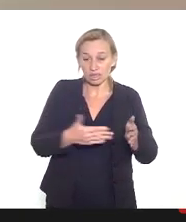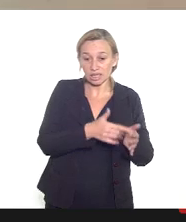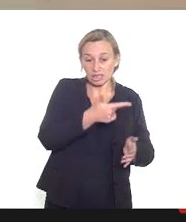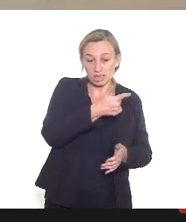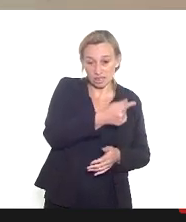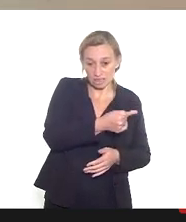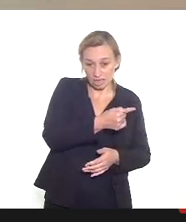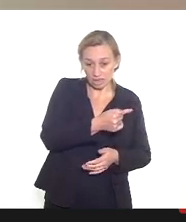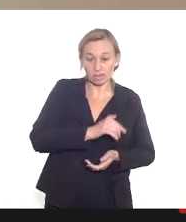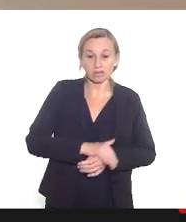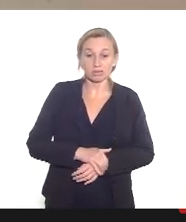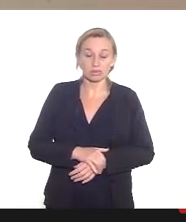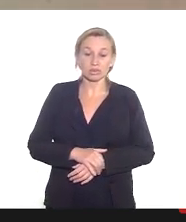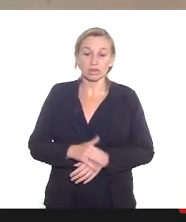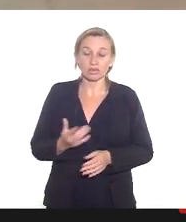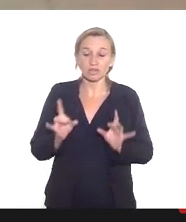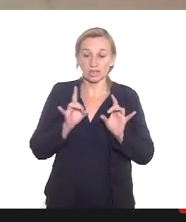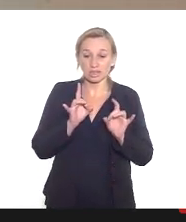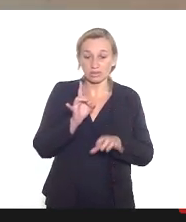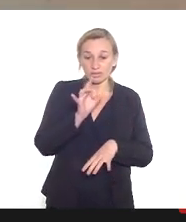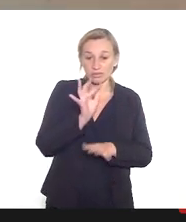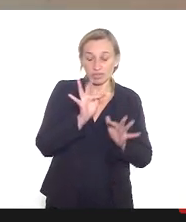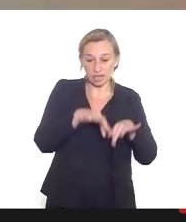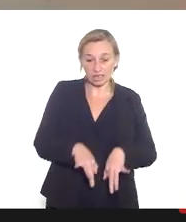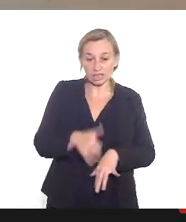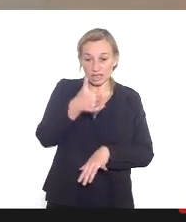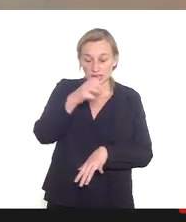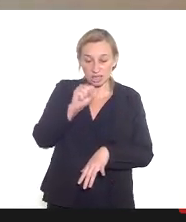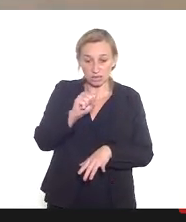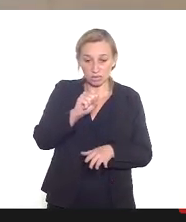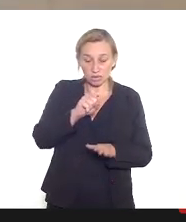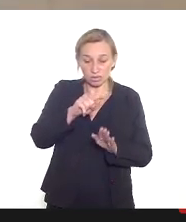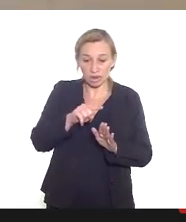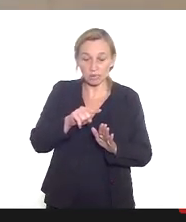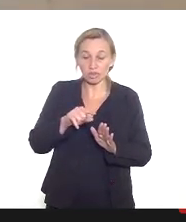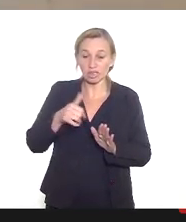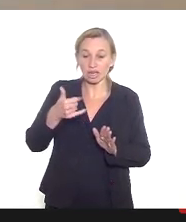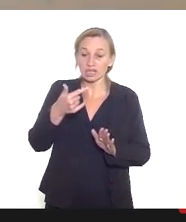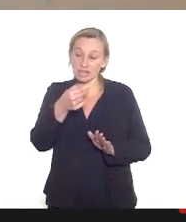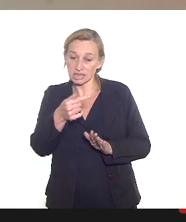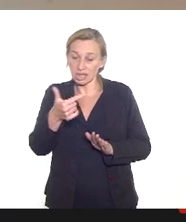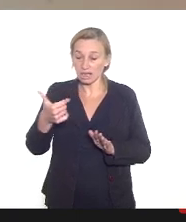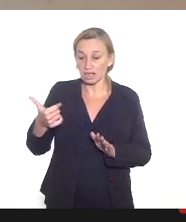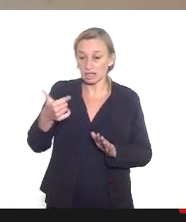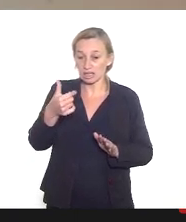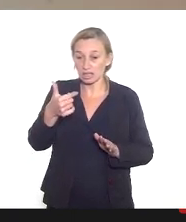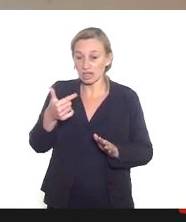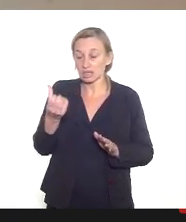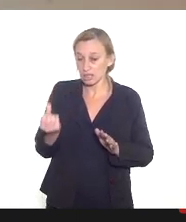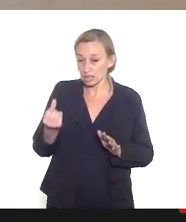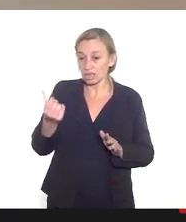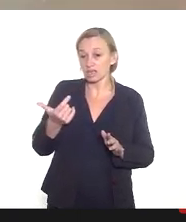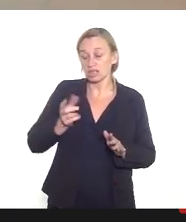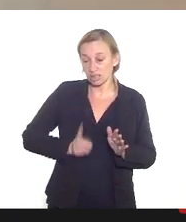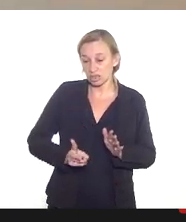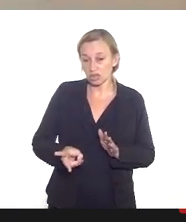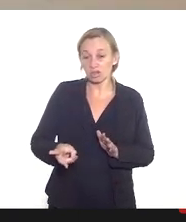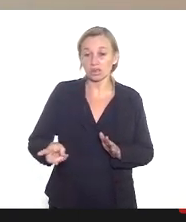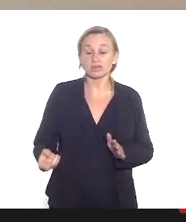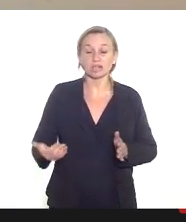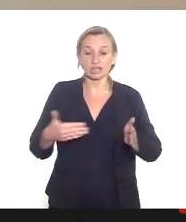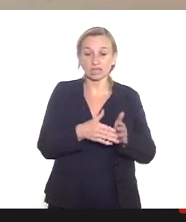terminar a faixa de 18 anos é de ser a vacinação também para menores de 18 anos até do